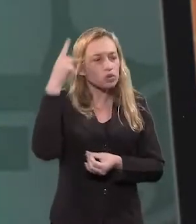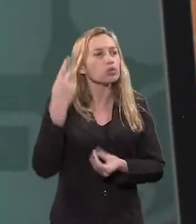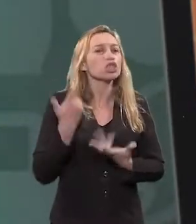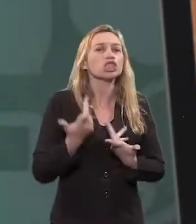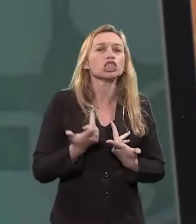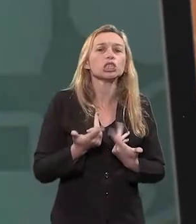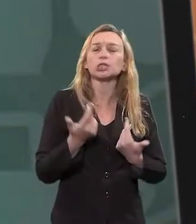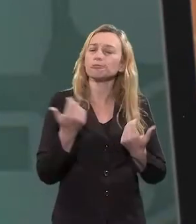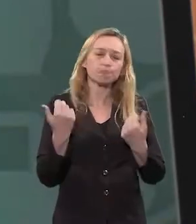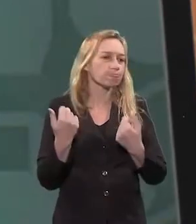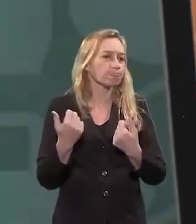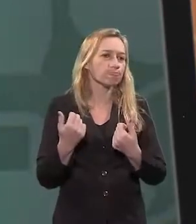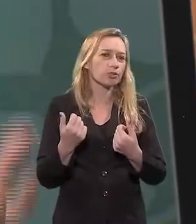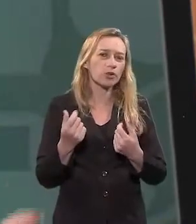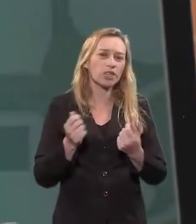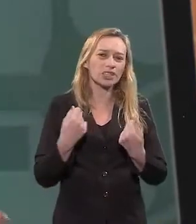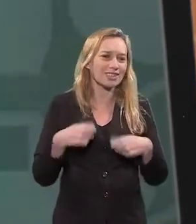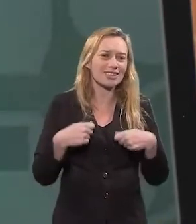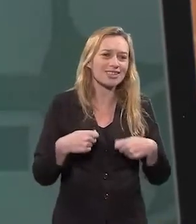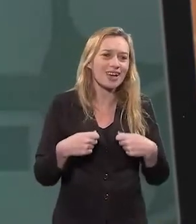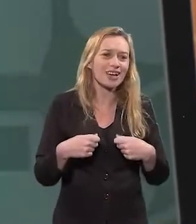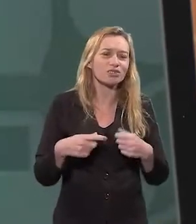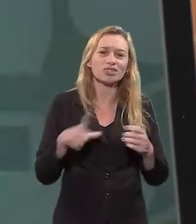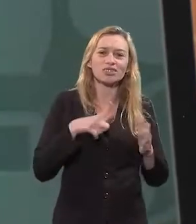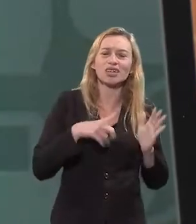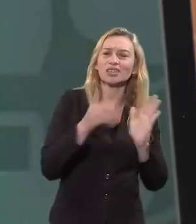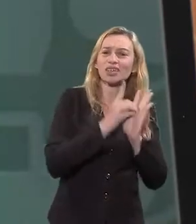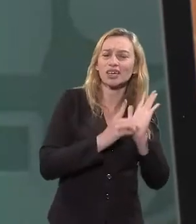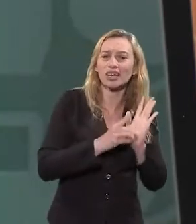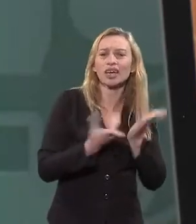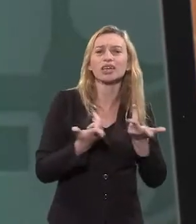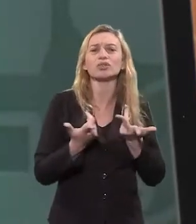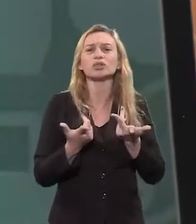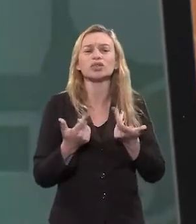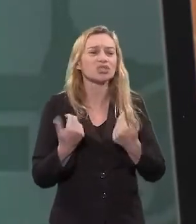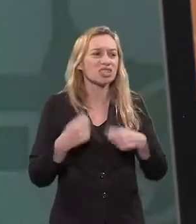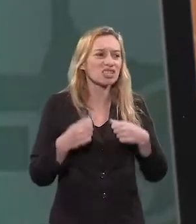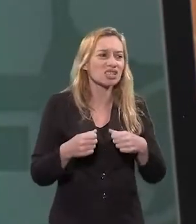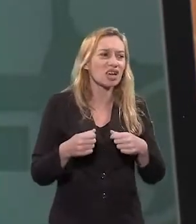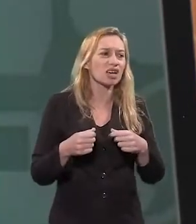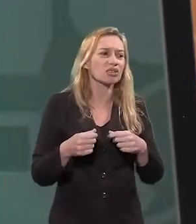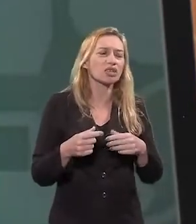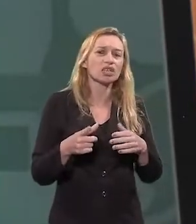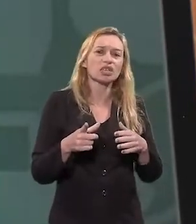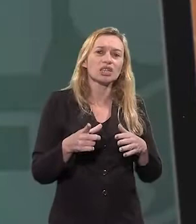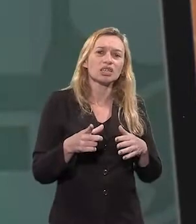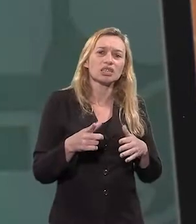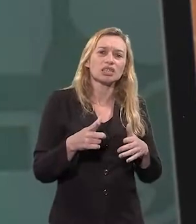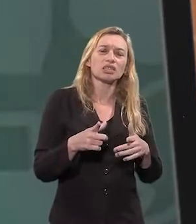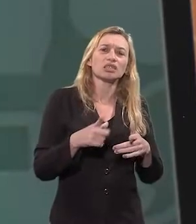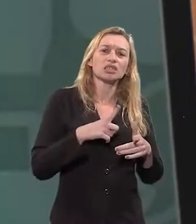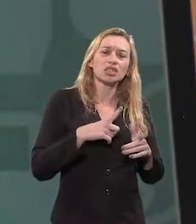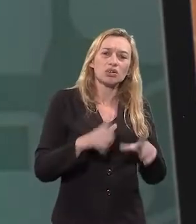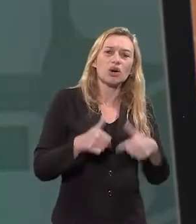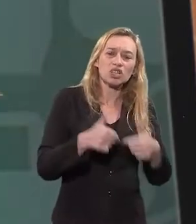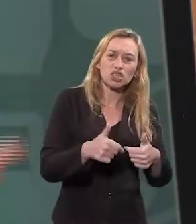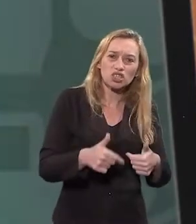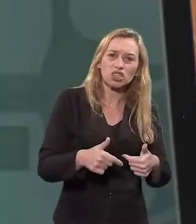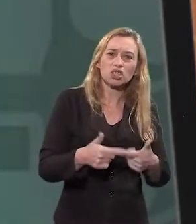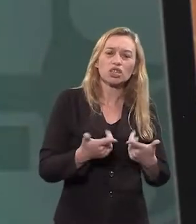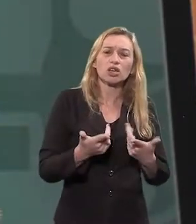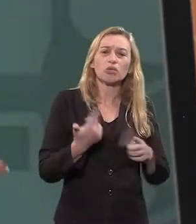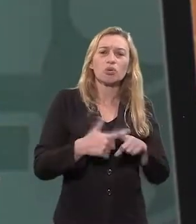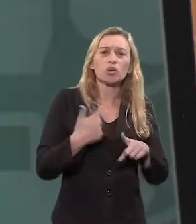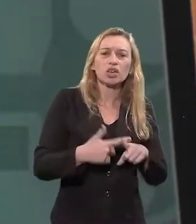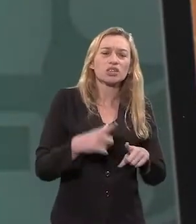população, né, que não é necessário ter esse decreto, não é necessário ter essa internação compulsória, porque existe, né,